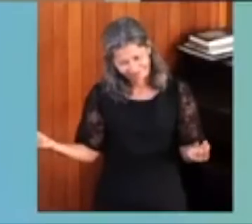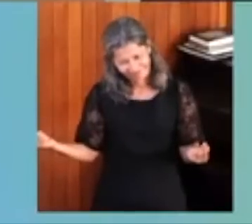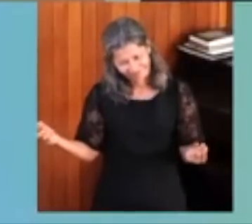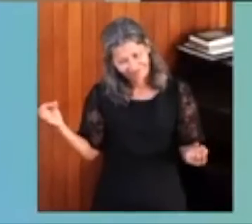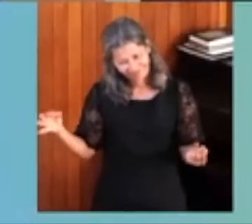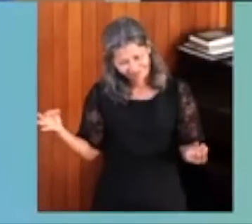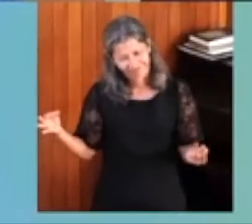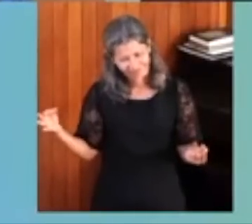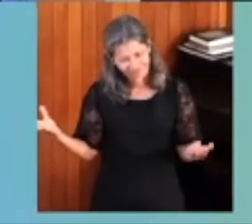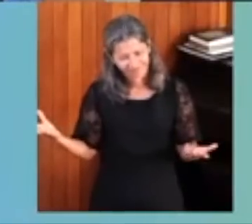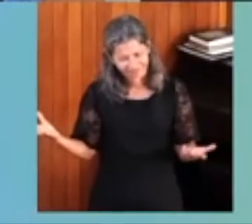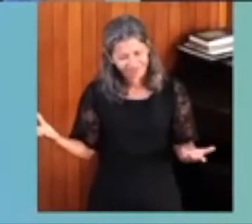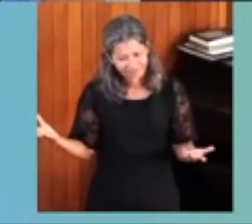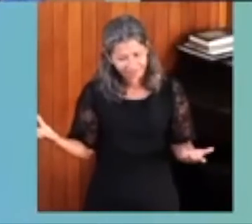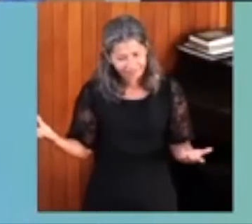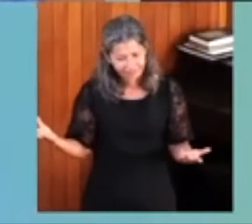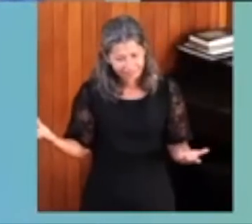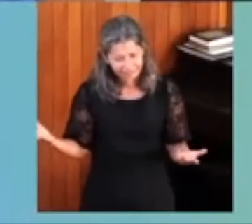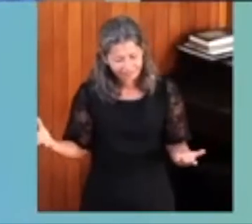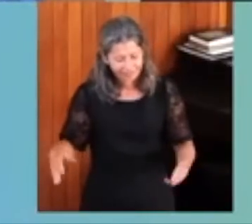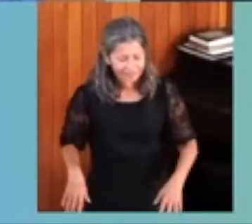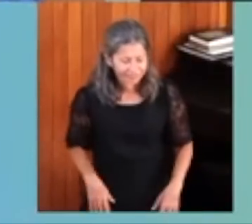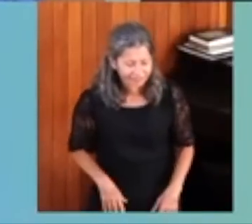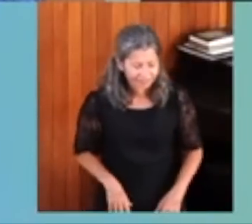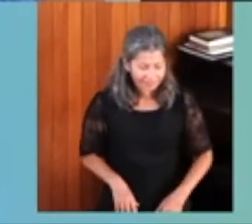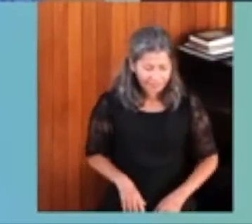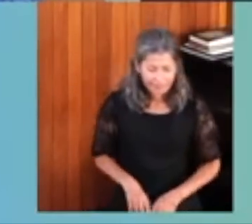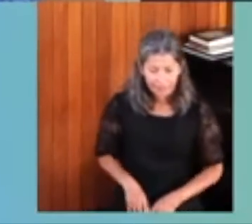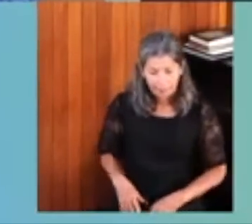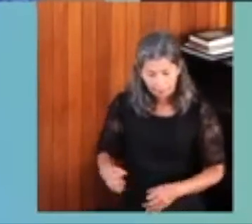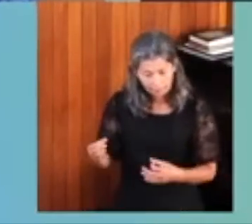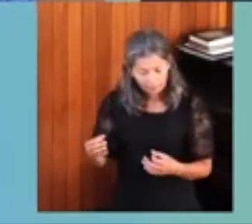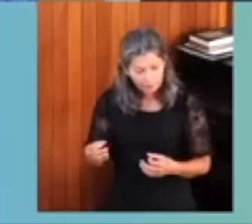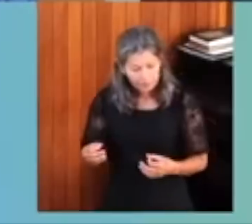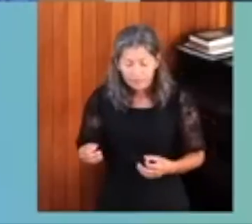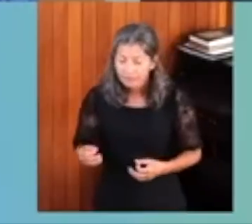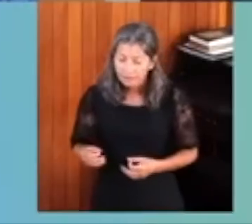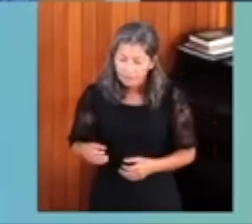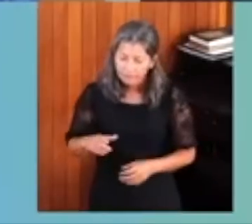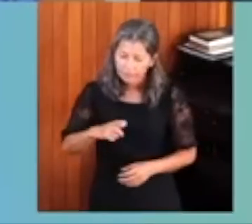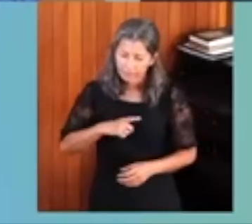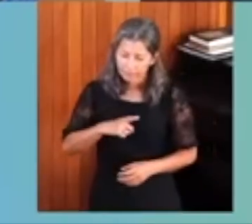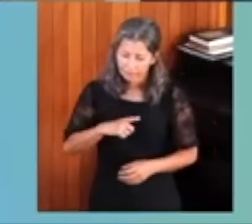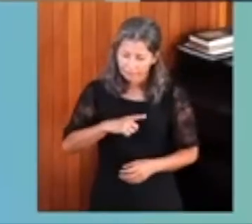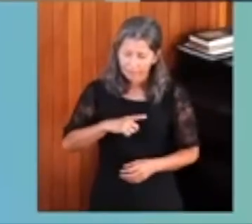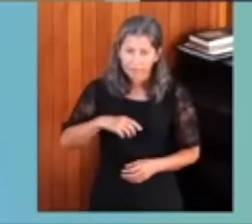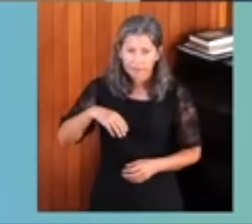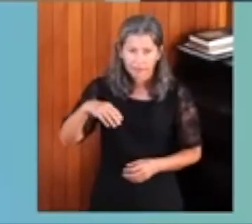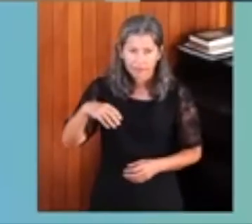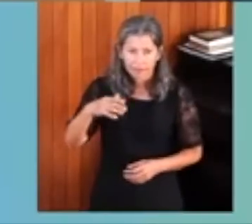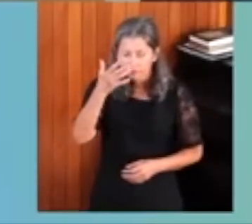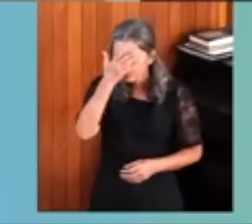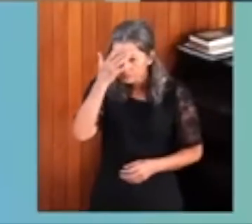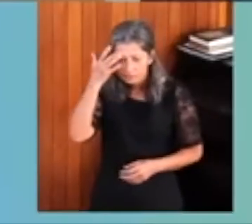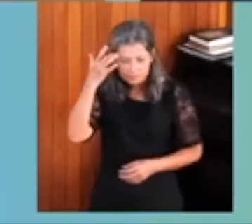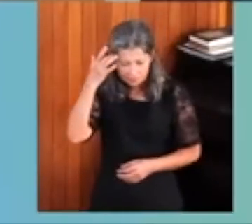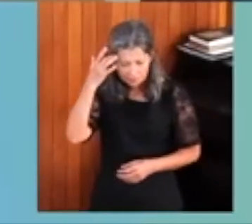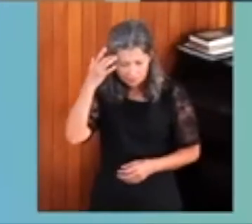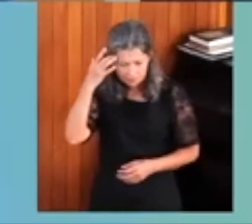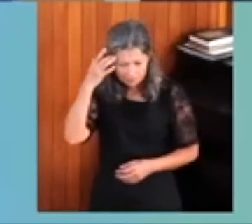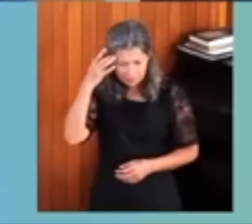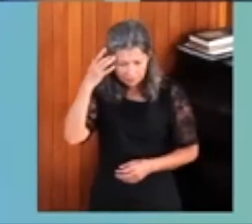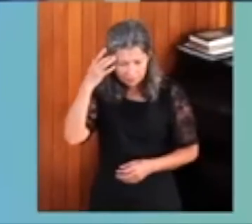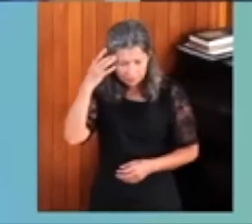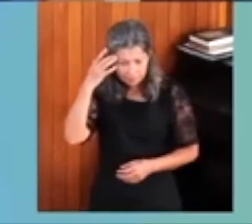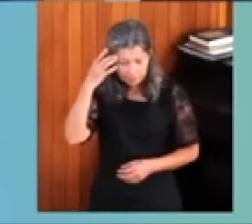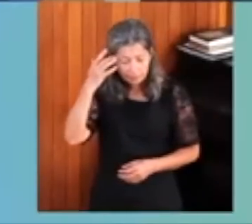foram mortas, degoladas por causa do seu testemunho. Eram mártires. Foram perseguidos e mortos. Então veja só. Primeiro, só para